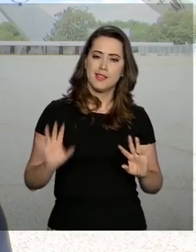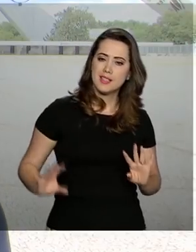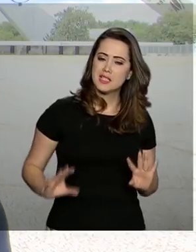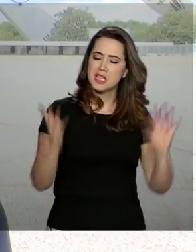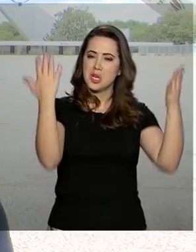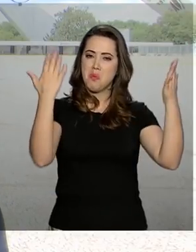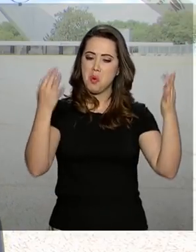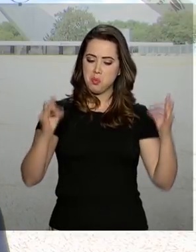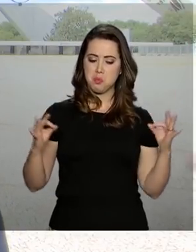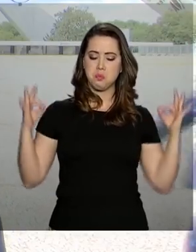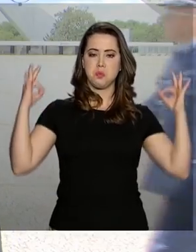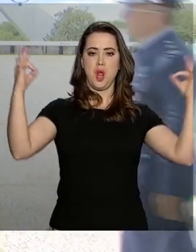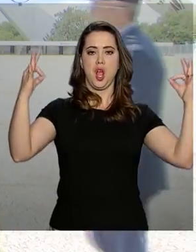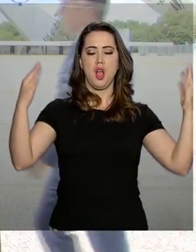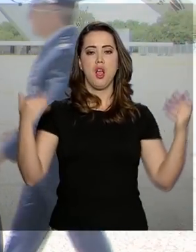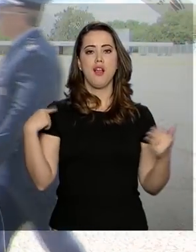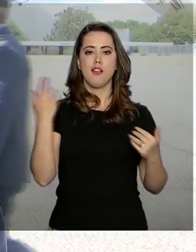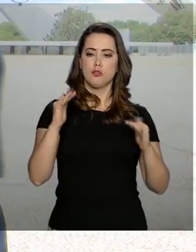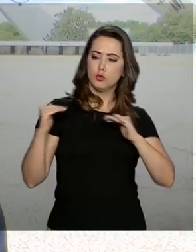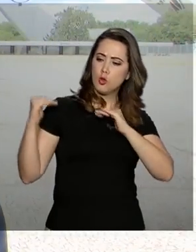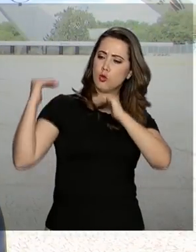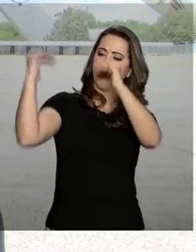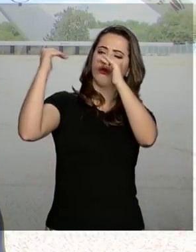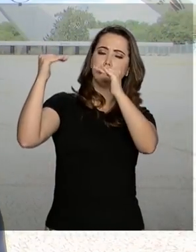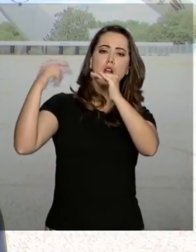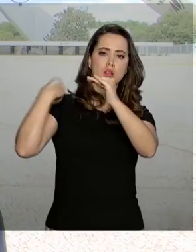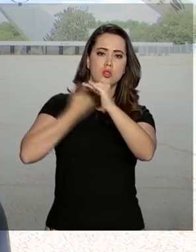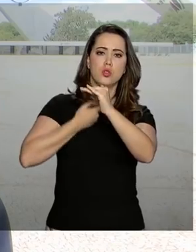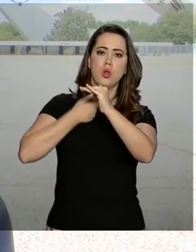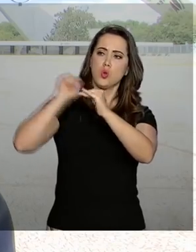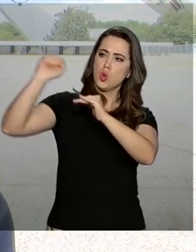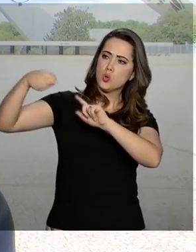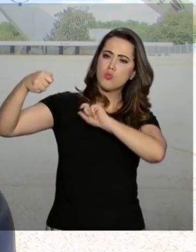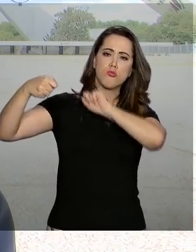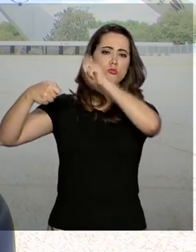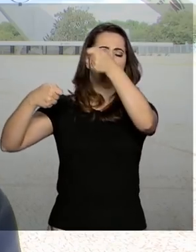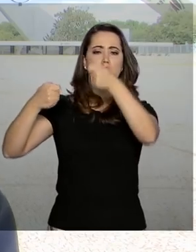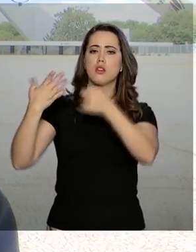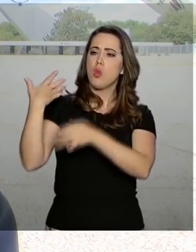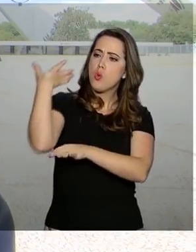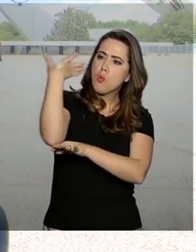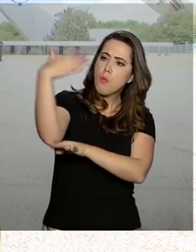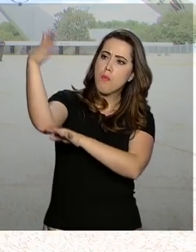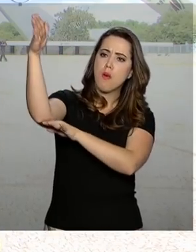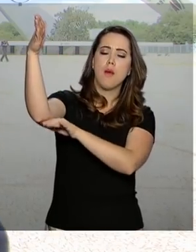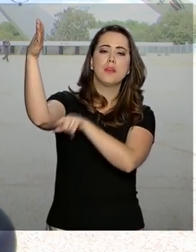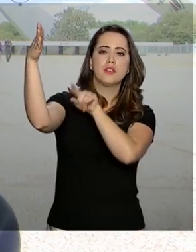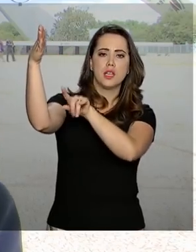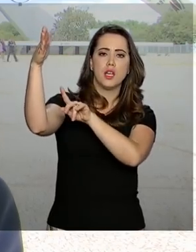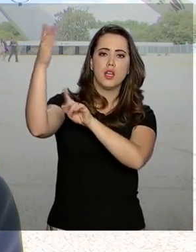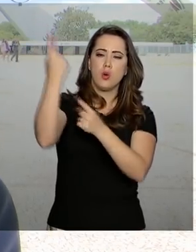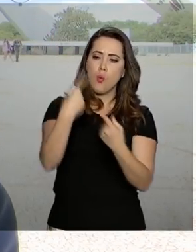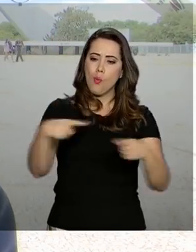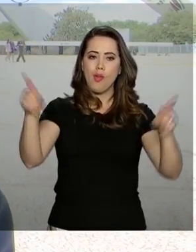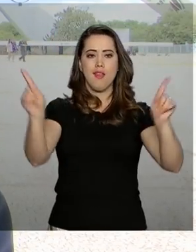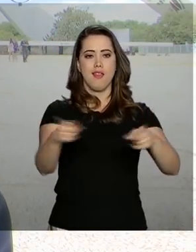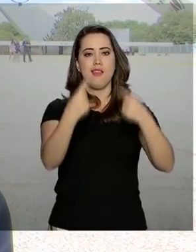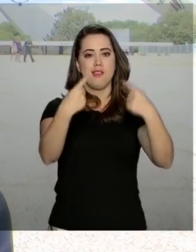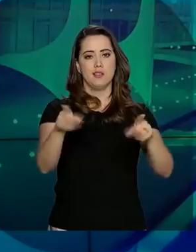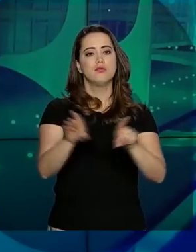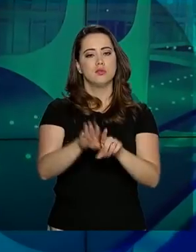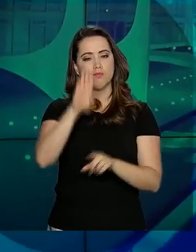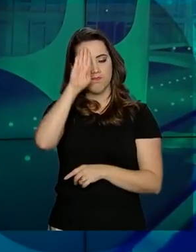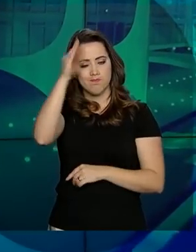pompa toda, é enaltecer nossos símbolos nacionais, o hino nacional, o hino da bandeira e principalmente a bandeira